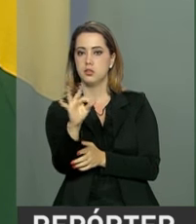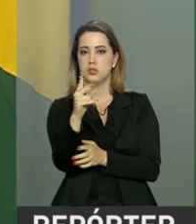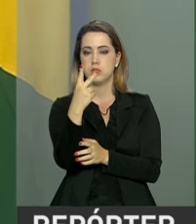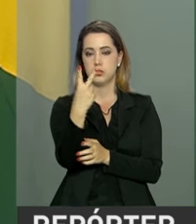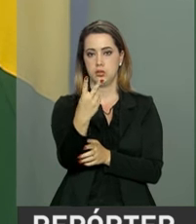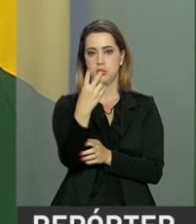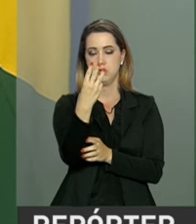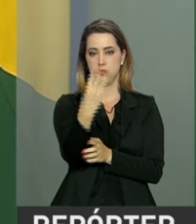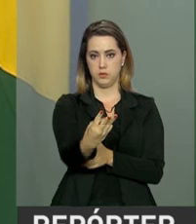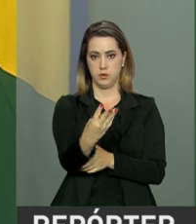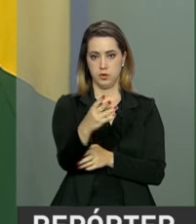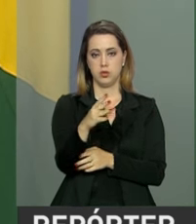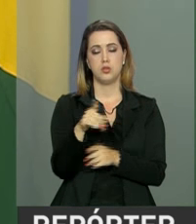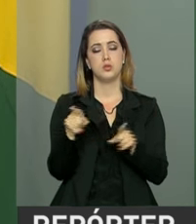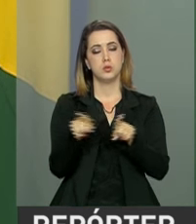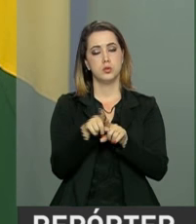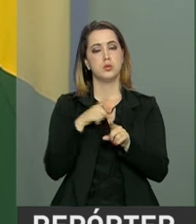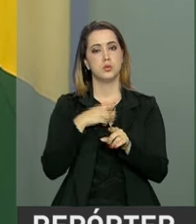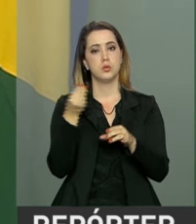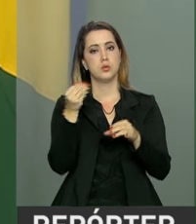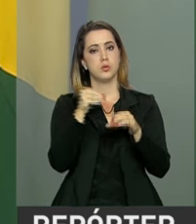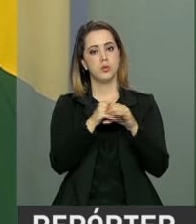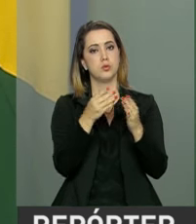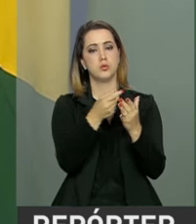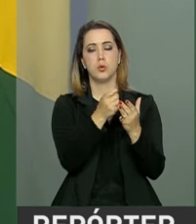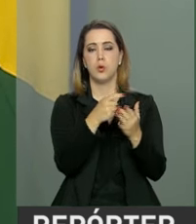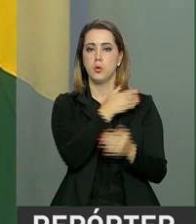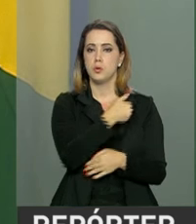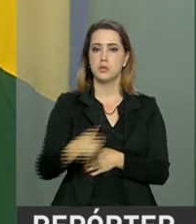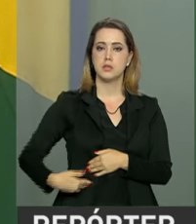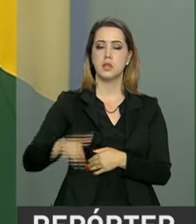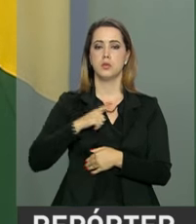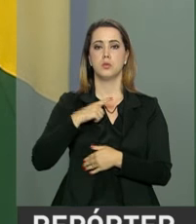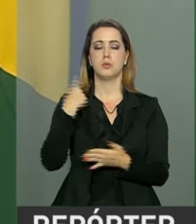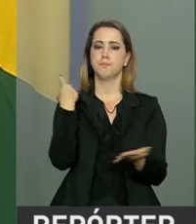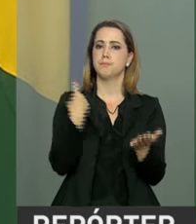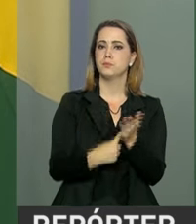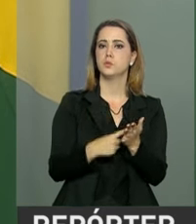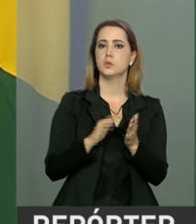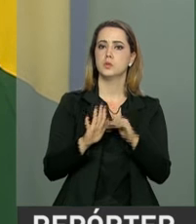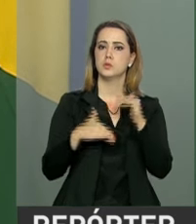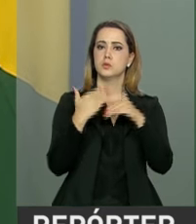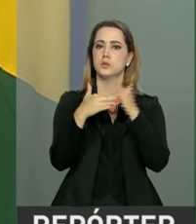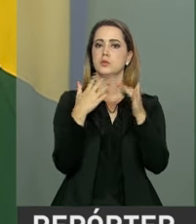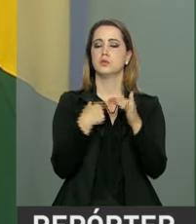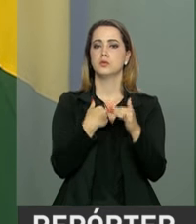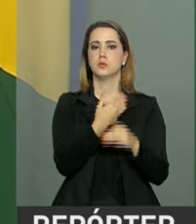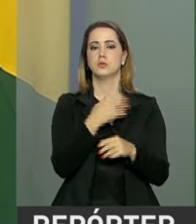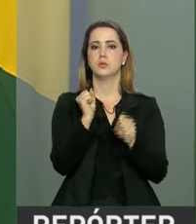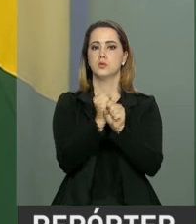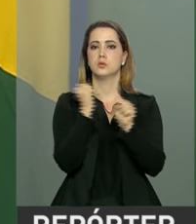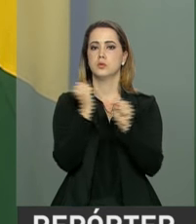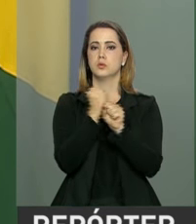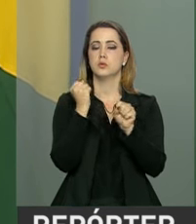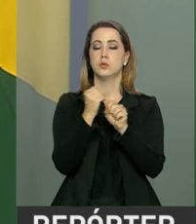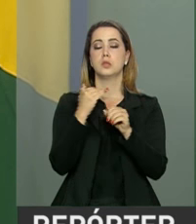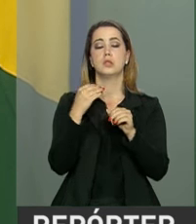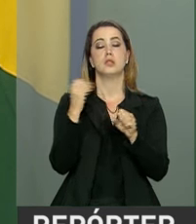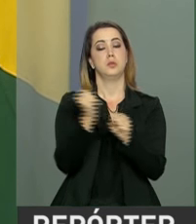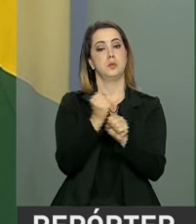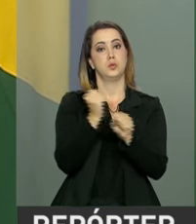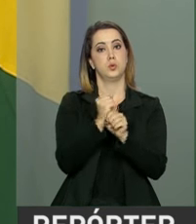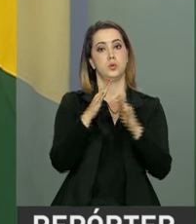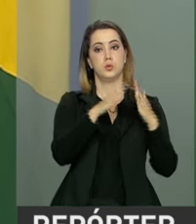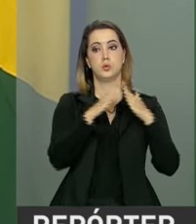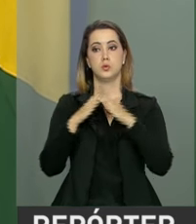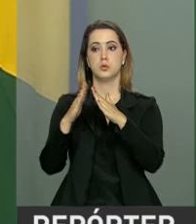9 dito que tem o estado a responsabilid de de moradias é